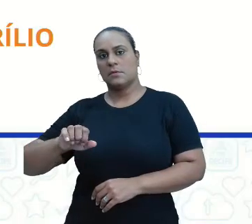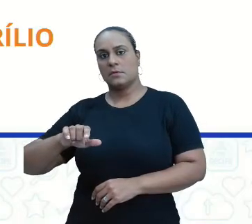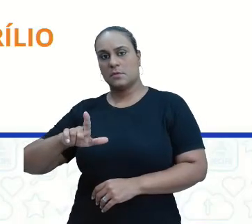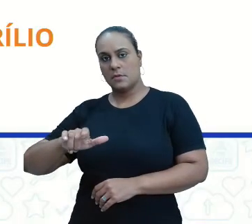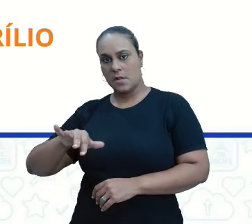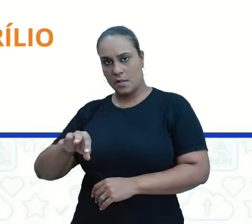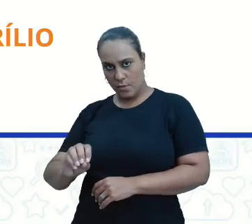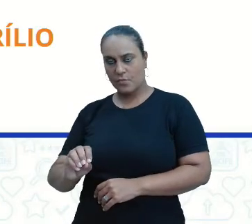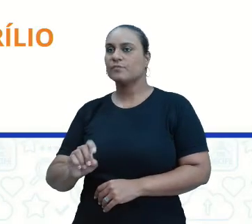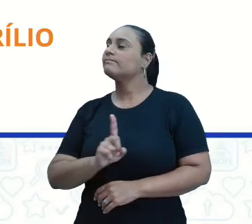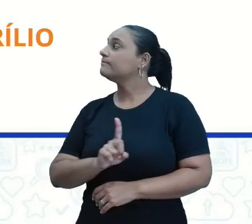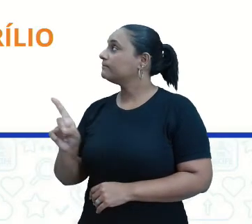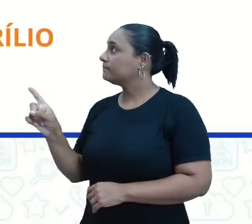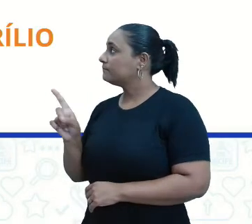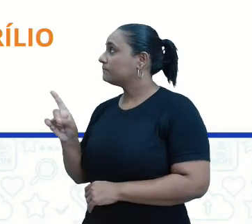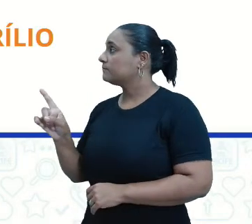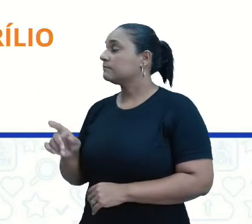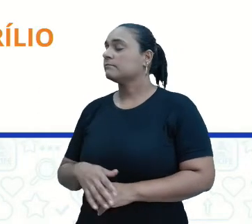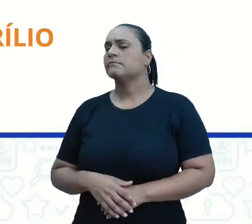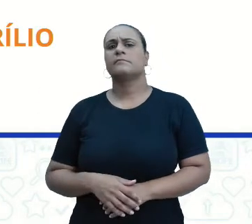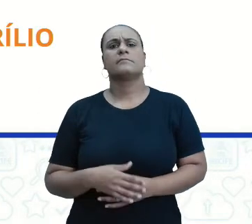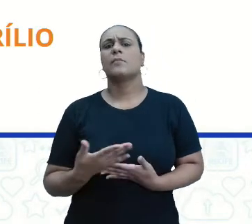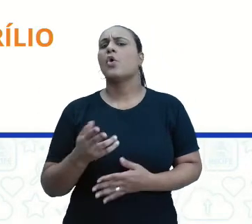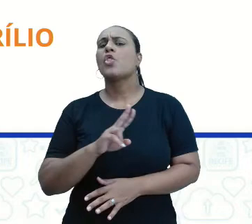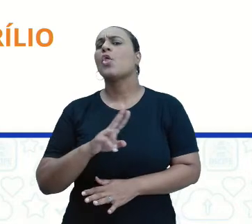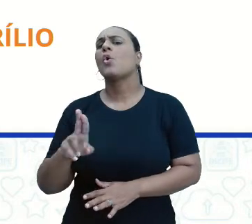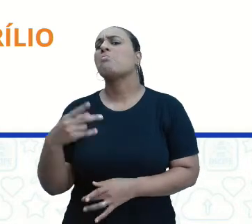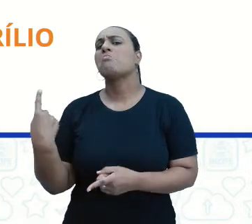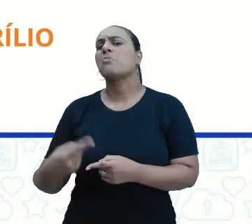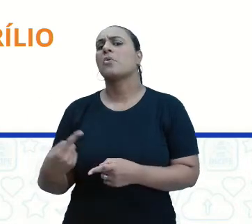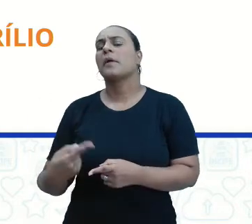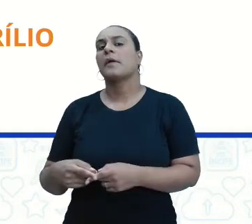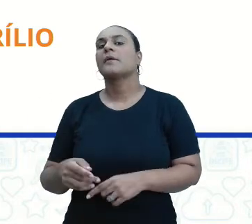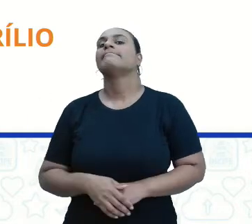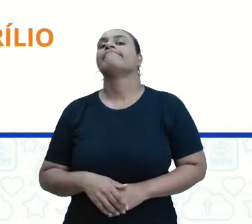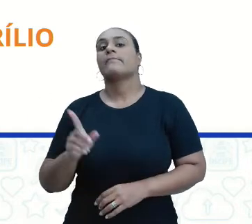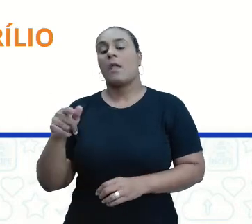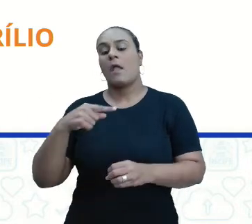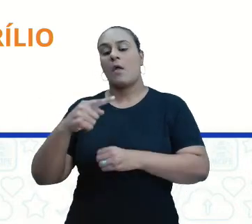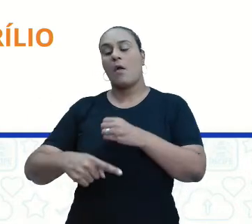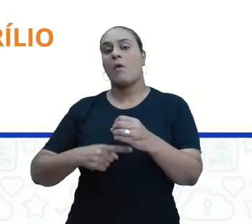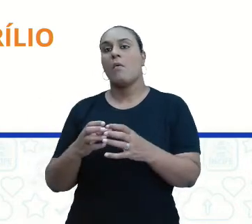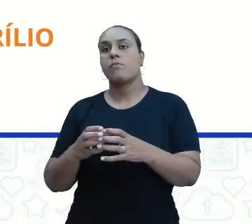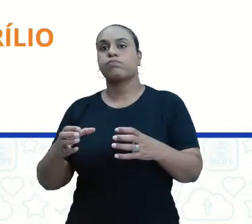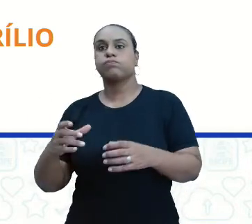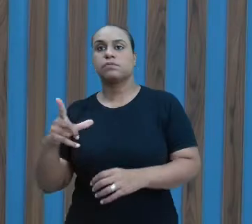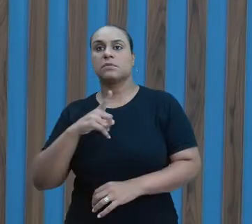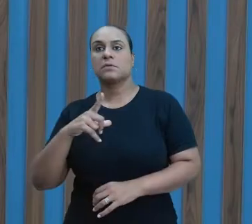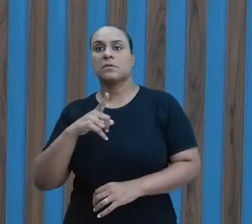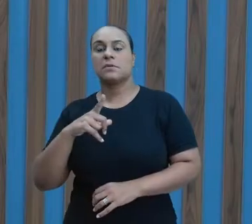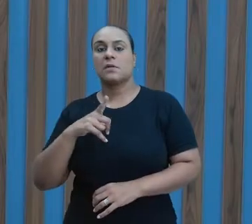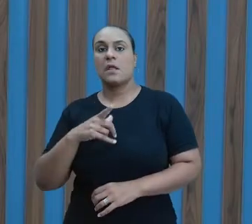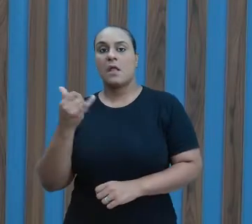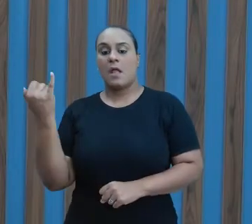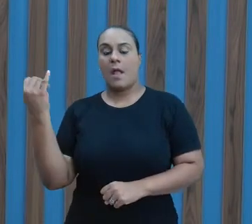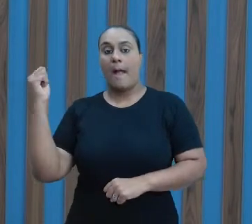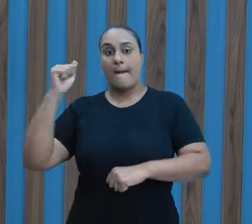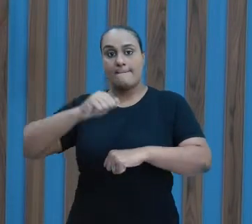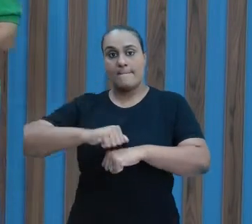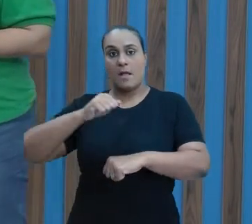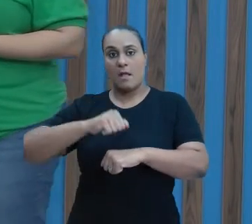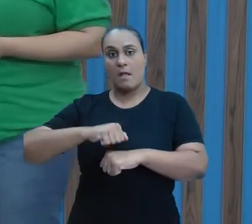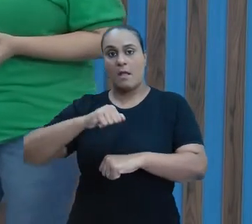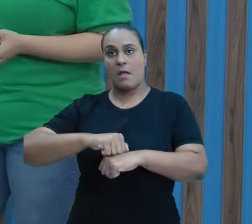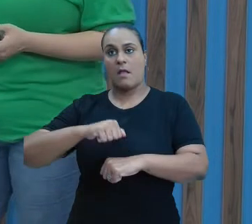tabela periódica, ele foi denominado assim porque é um elemento que compõe aqui, ó, essa rocha,